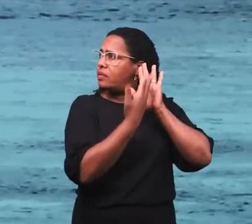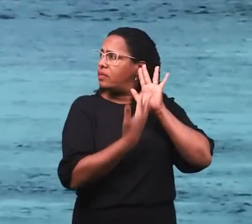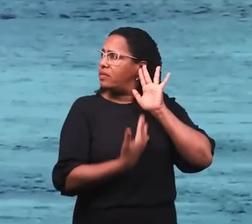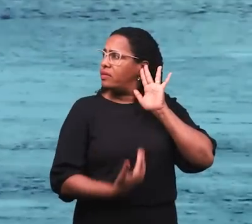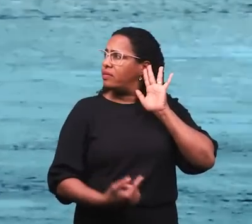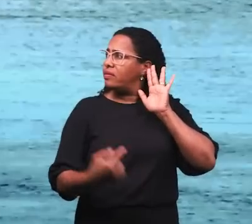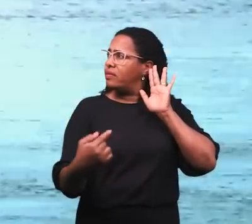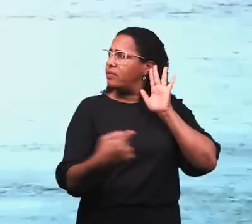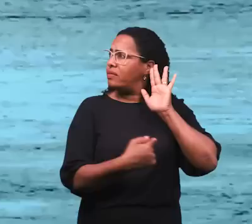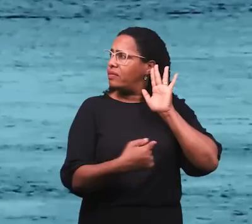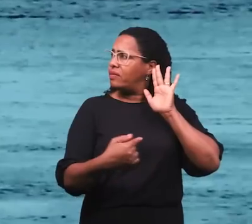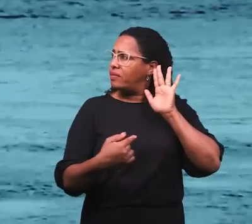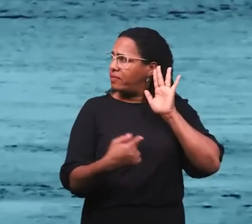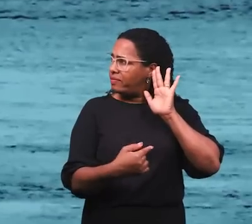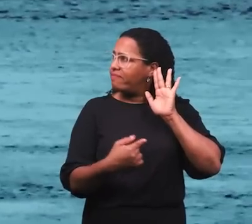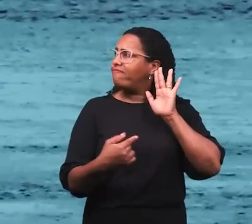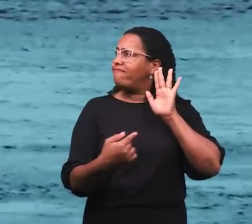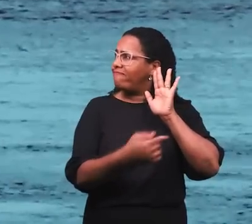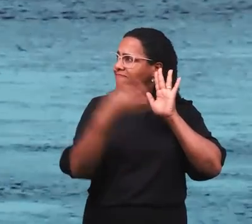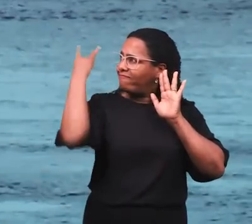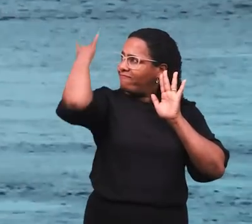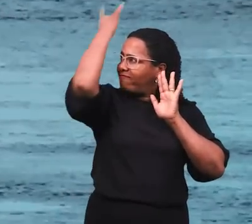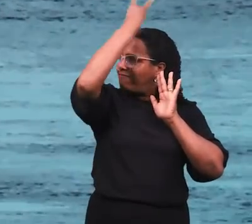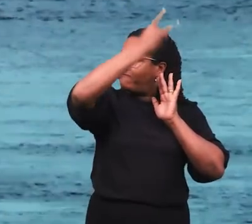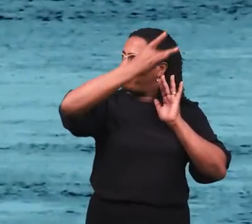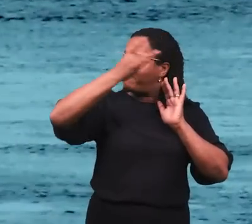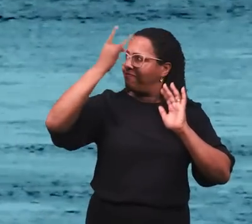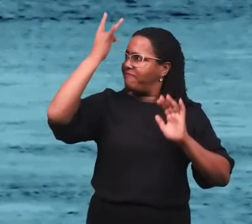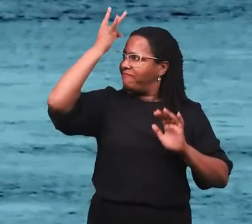derrama do teu sangue